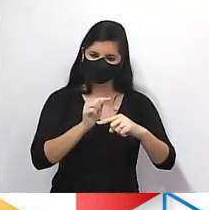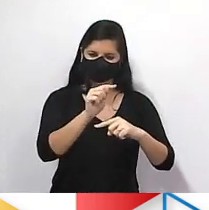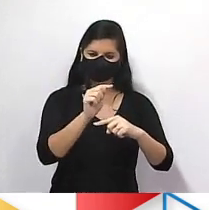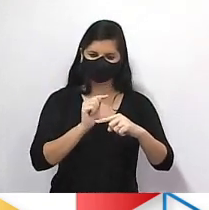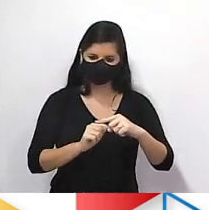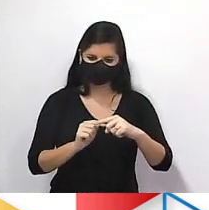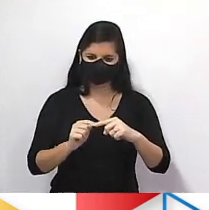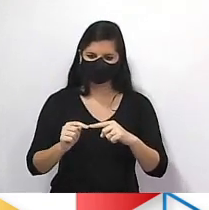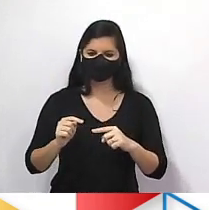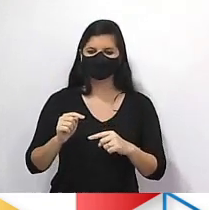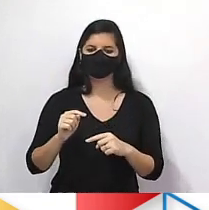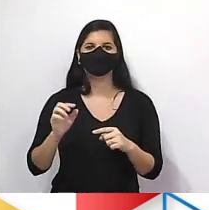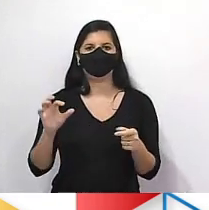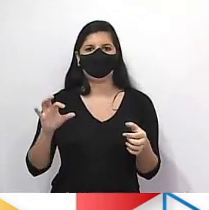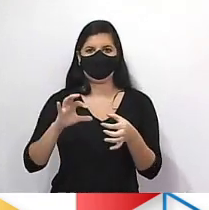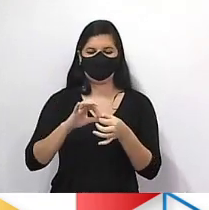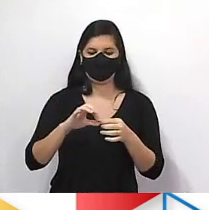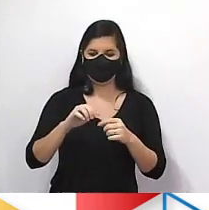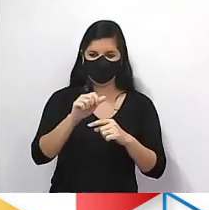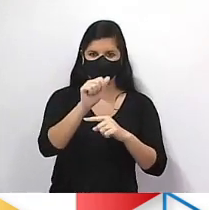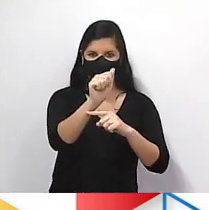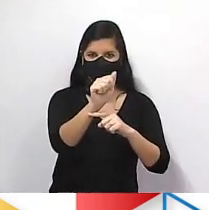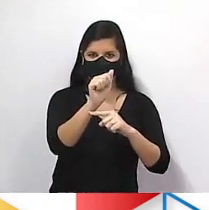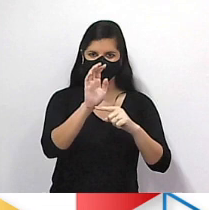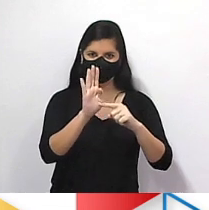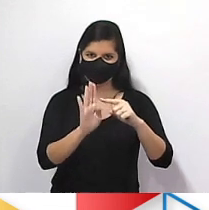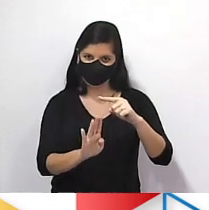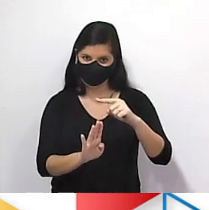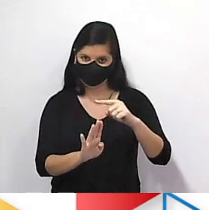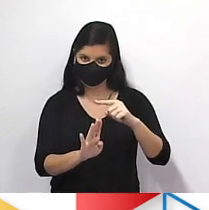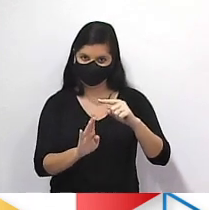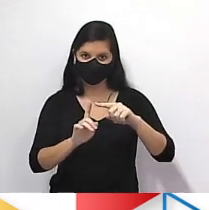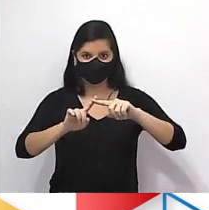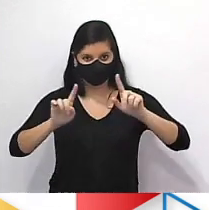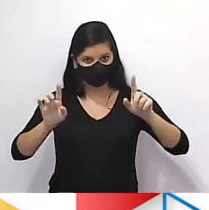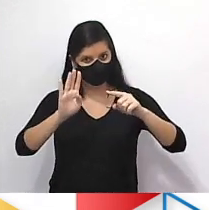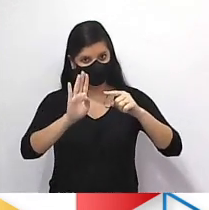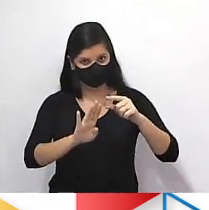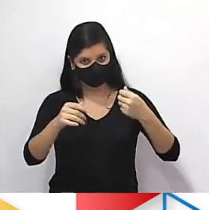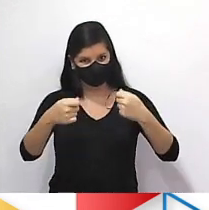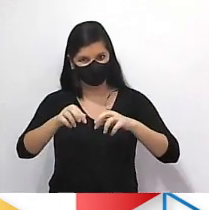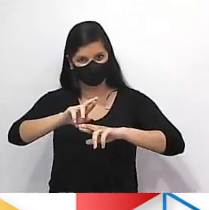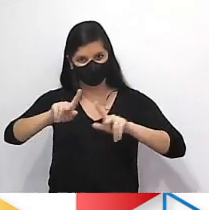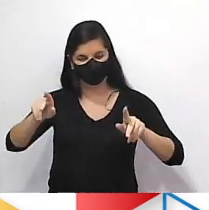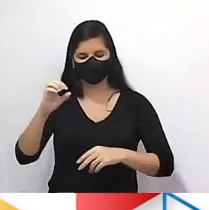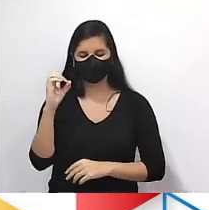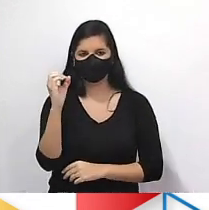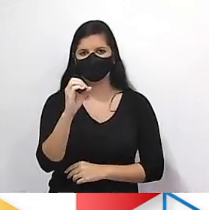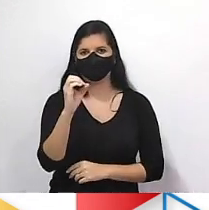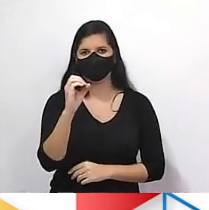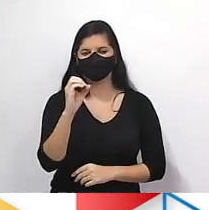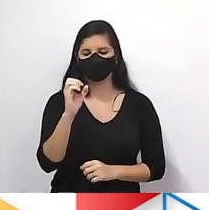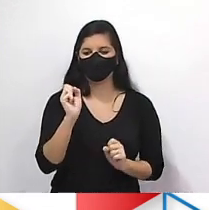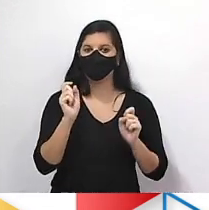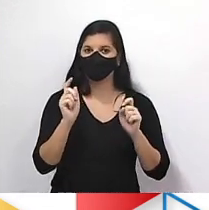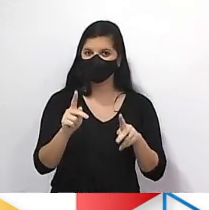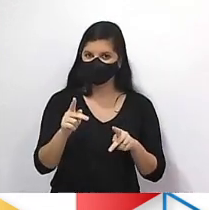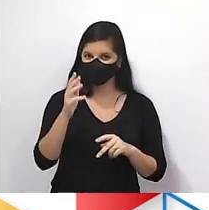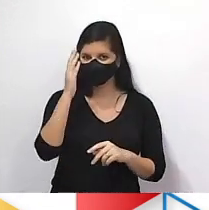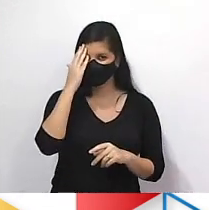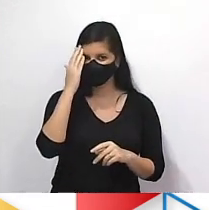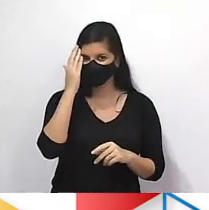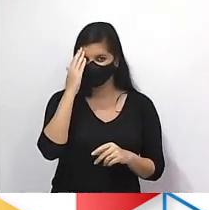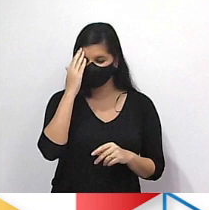número racional A sobre B, desde que B seja diferente de 0. Fechou? Tá